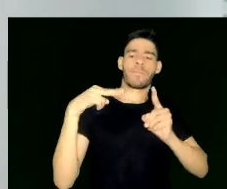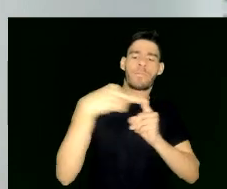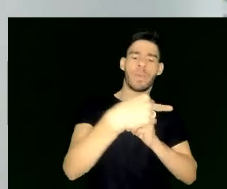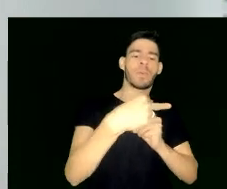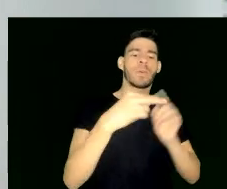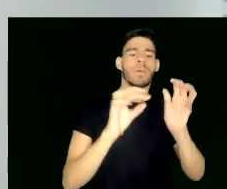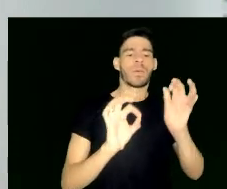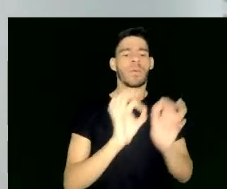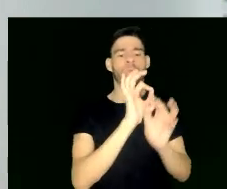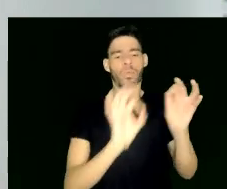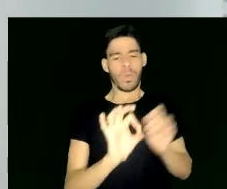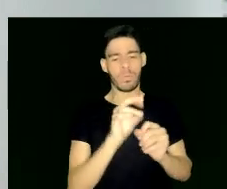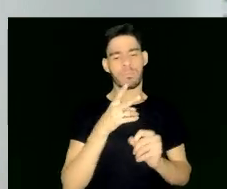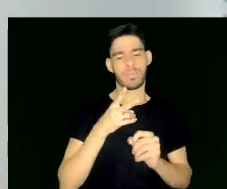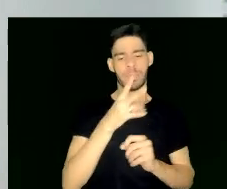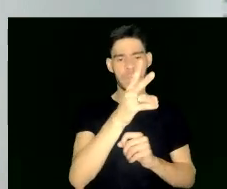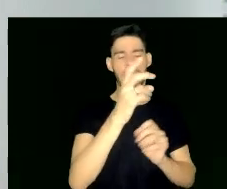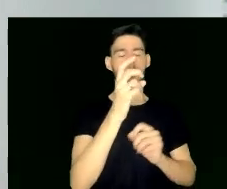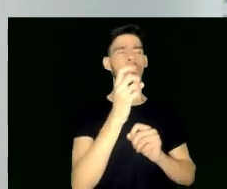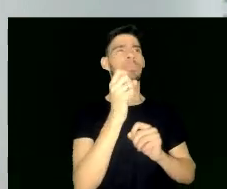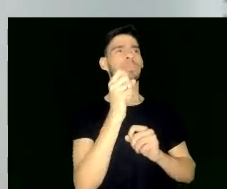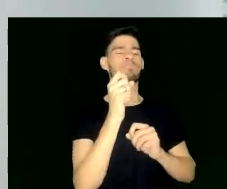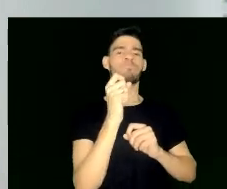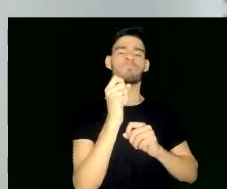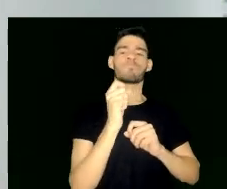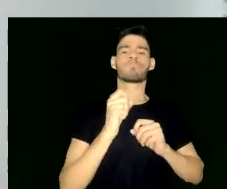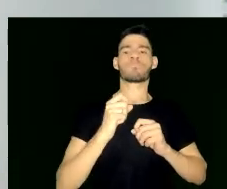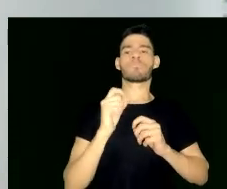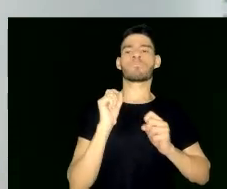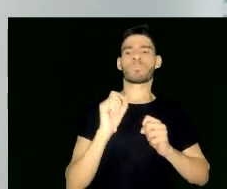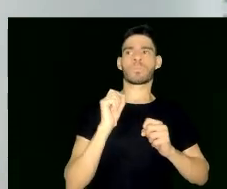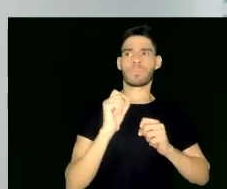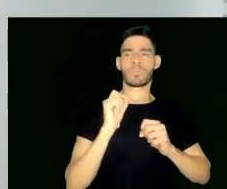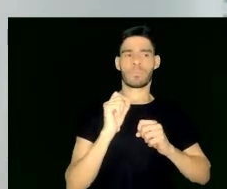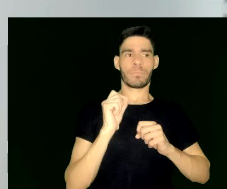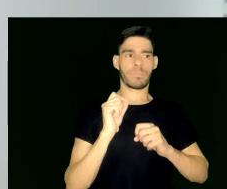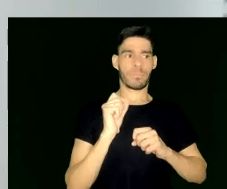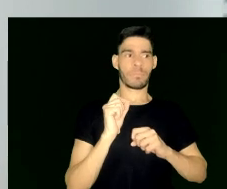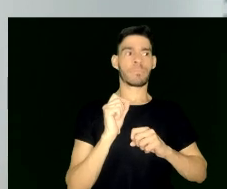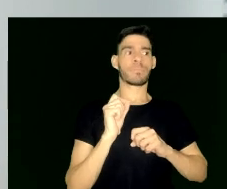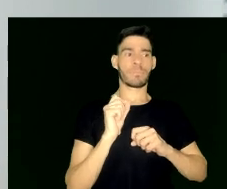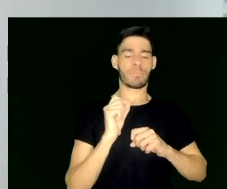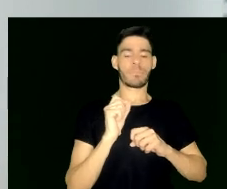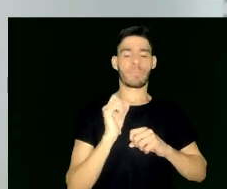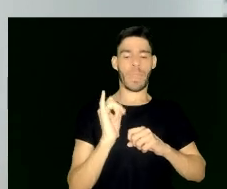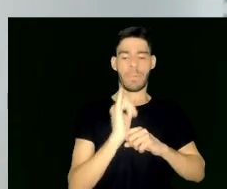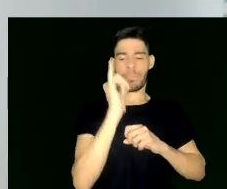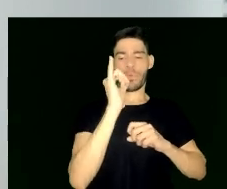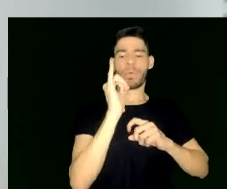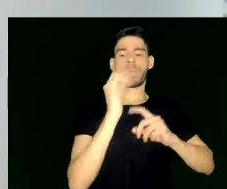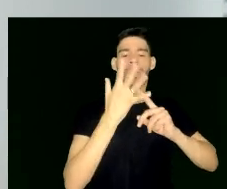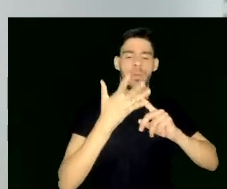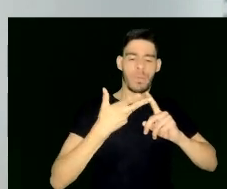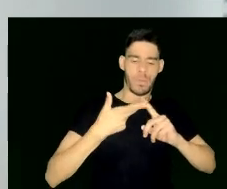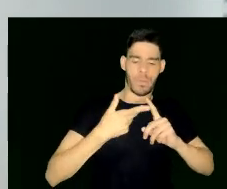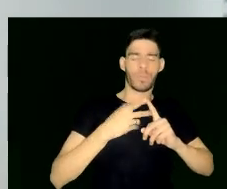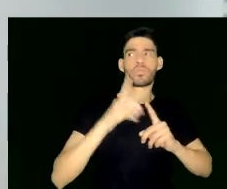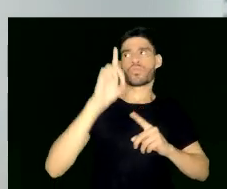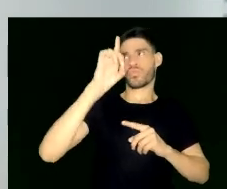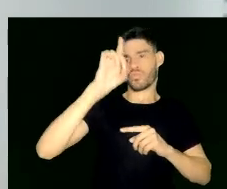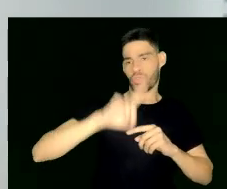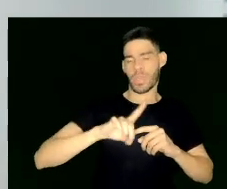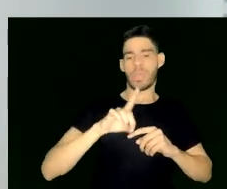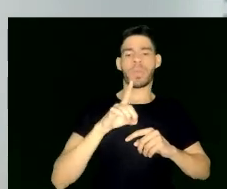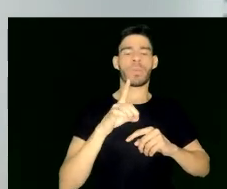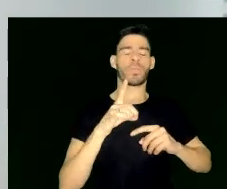lógica jurídica, uma lógica pragmática, que é, portanto, calçada em elementos do